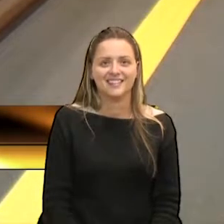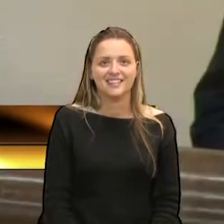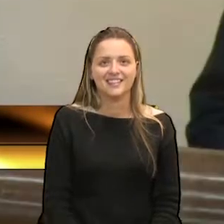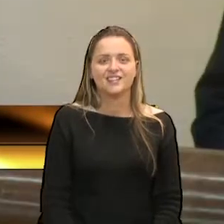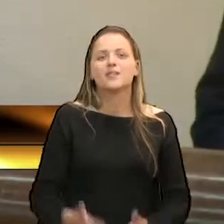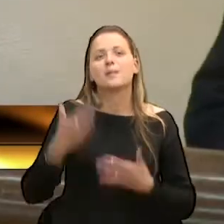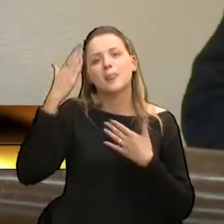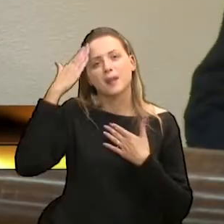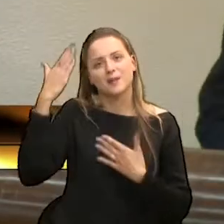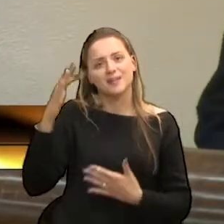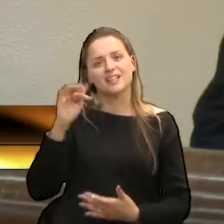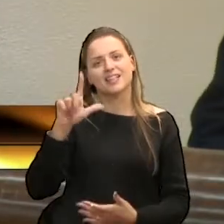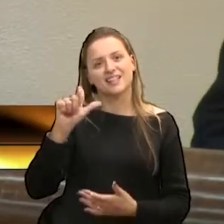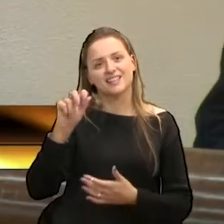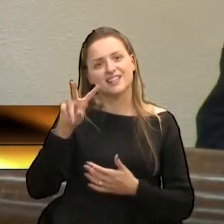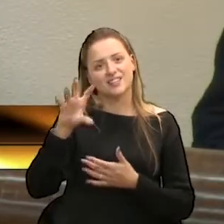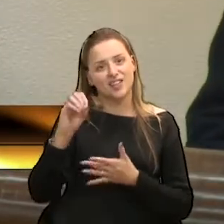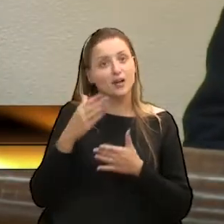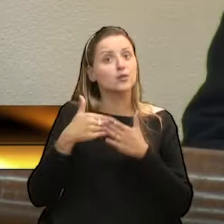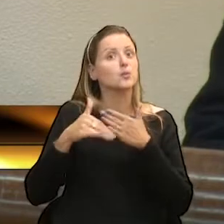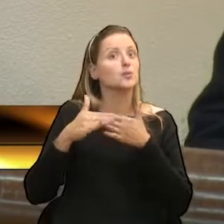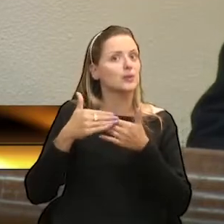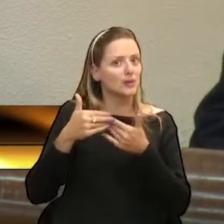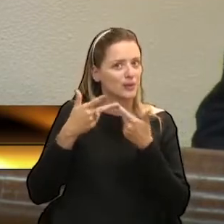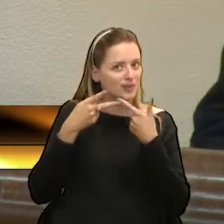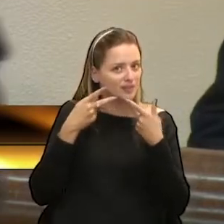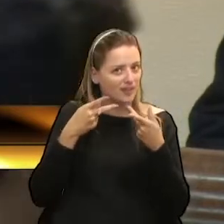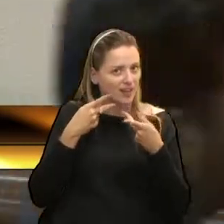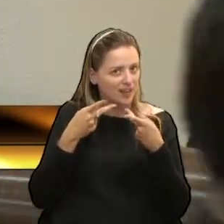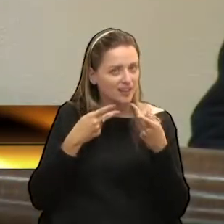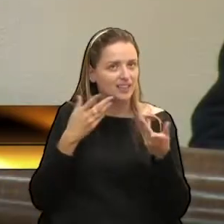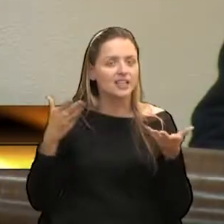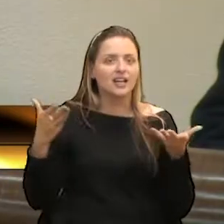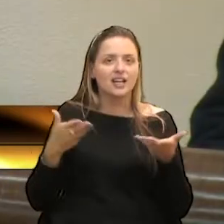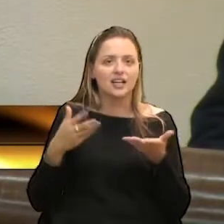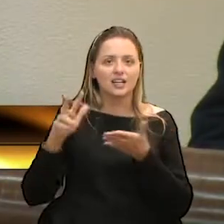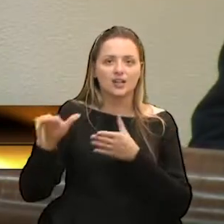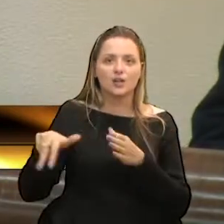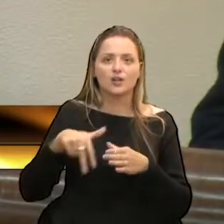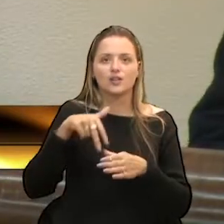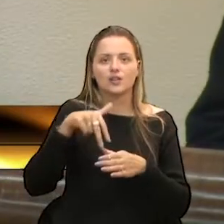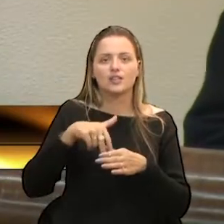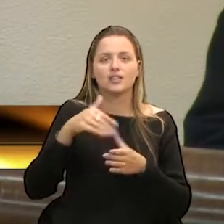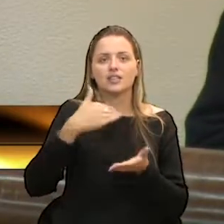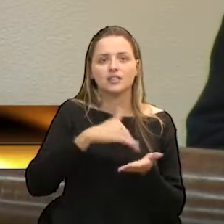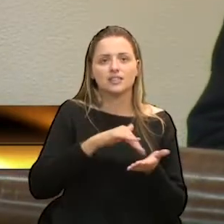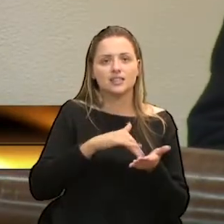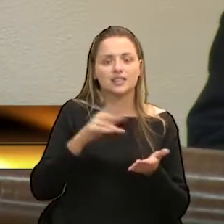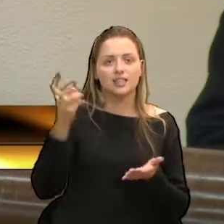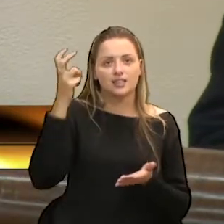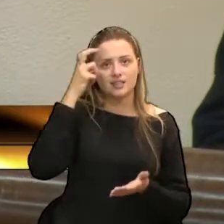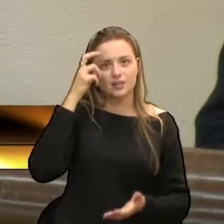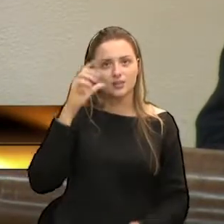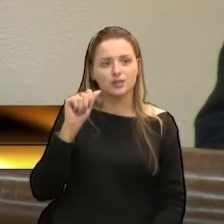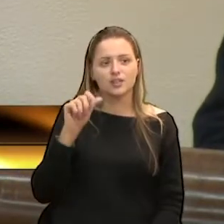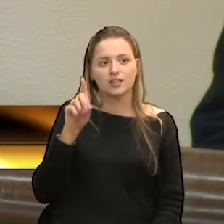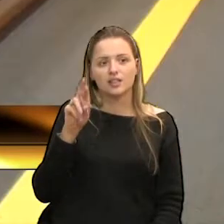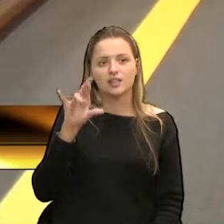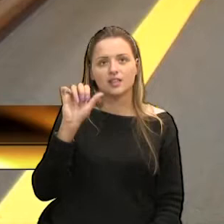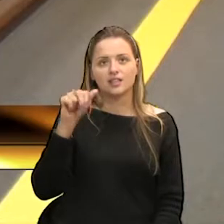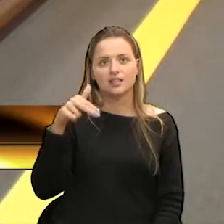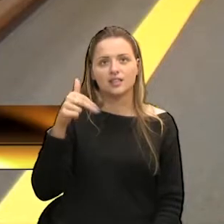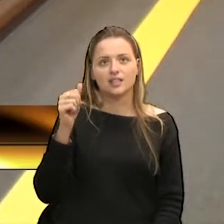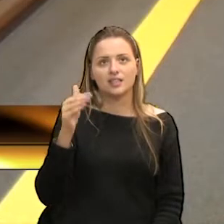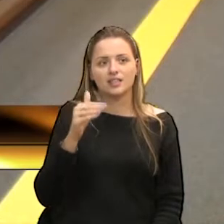Muito obrigado, Flávio, pelas palavras. Nesse momento eu passo a palavra à senhora secretária da Cultura, Adriana Antunes. A tribuna é